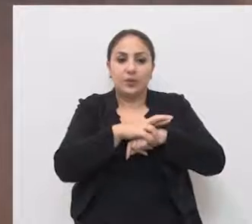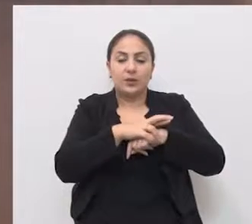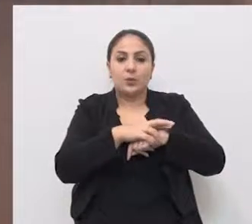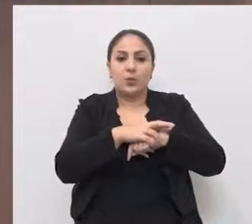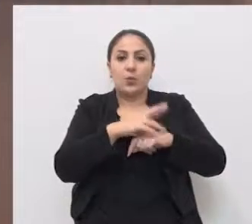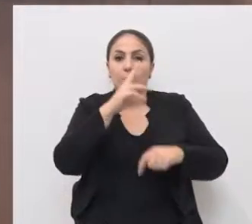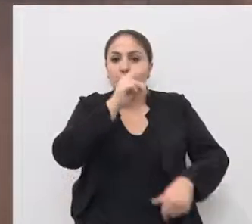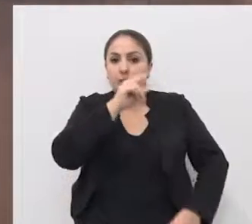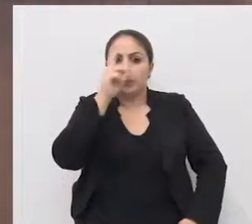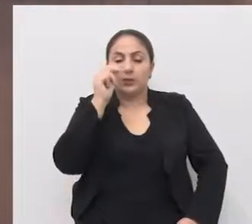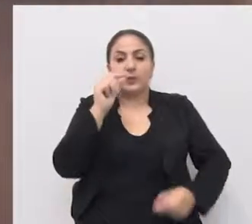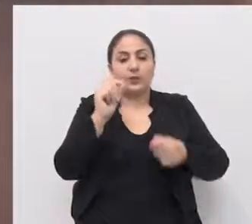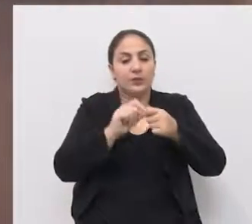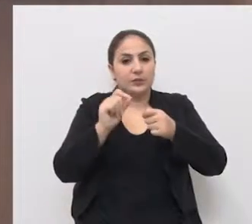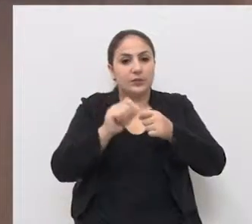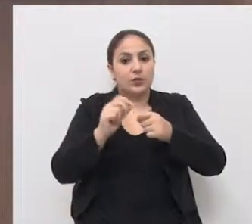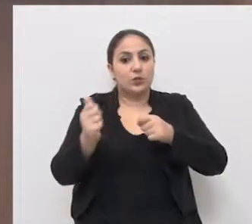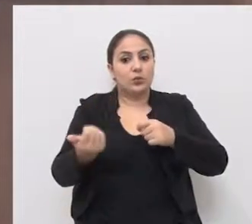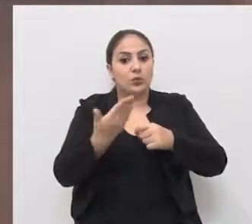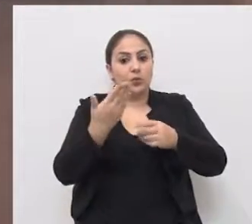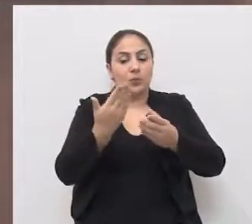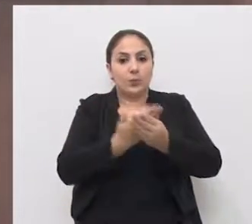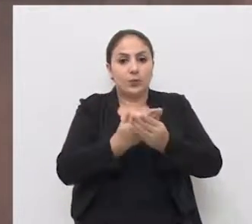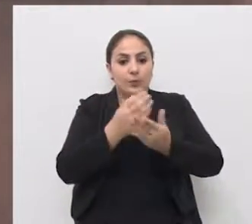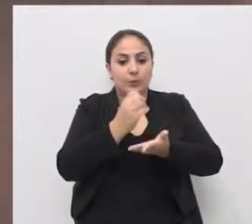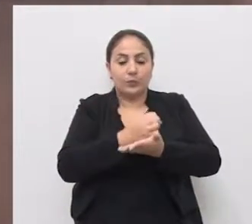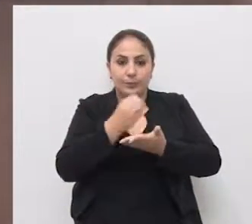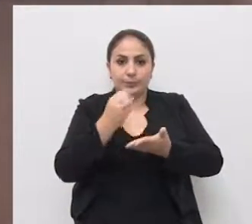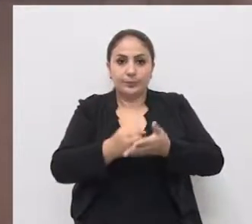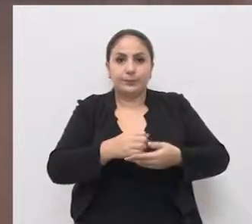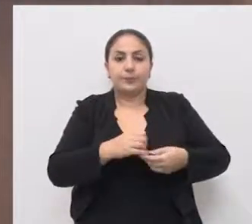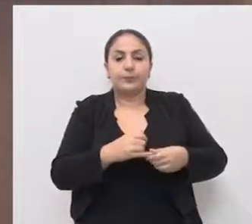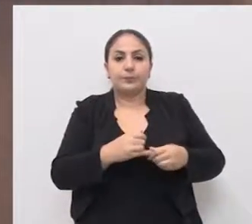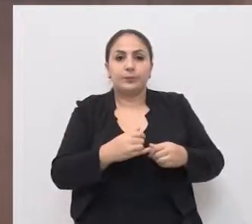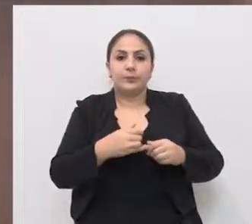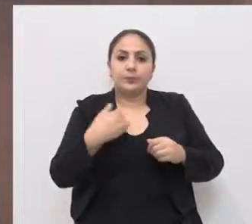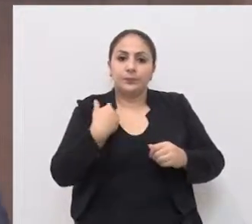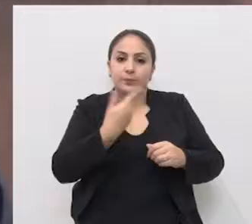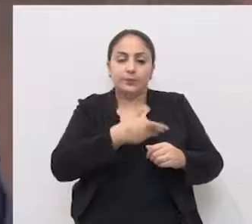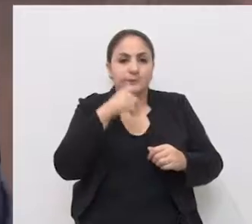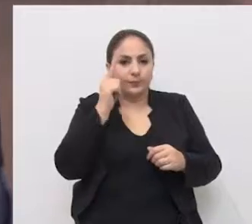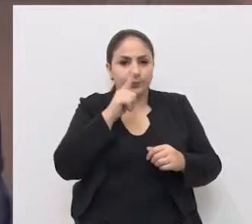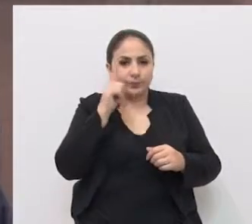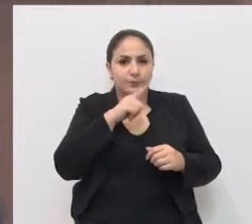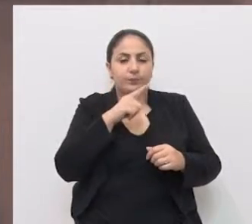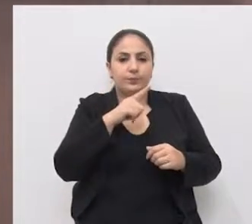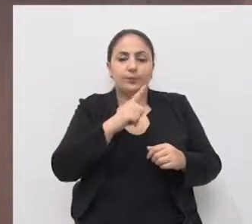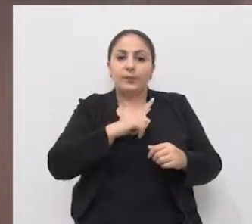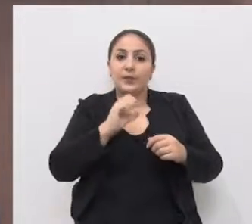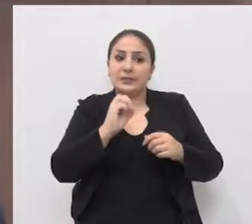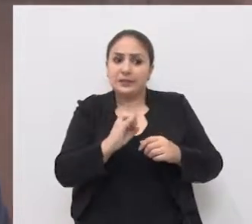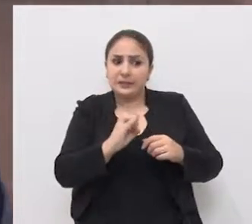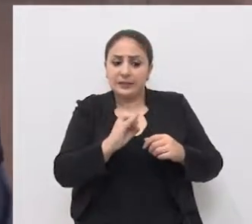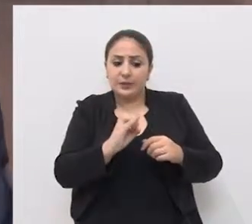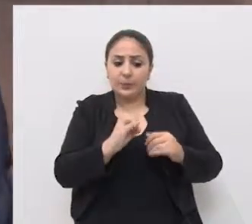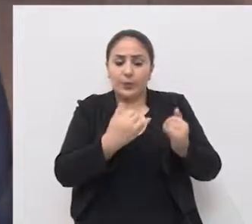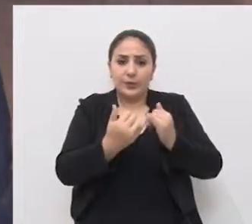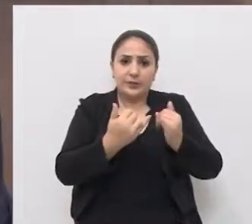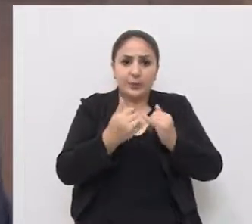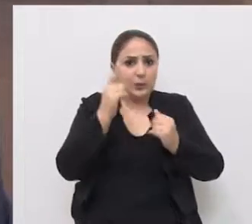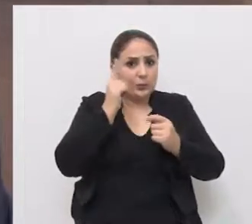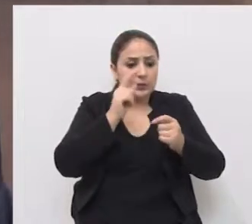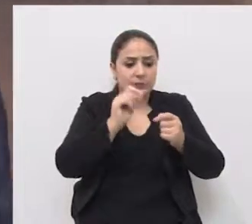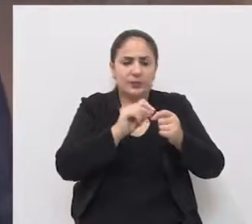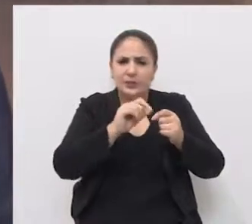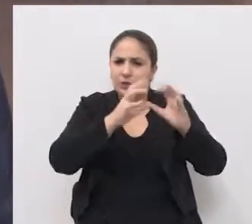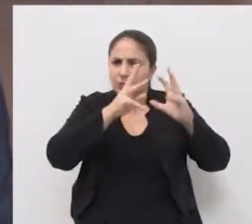margem de segurança, o Executivo Municipal está lançando um novo processo para contratação. Para que nós possamos, se